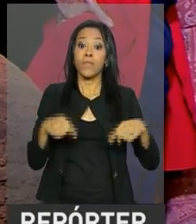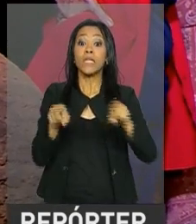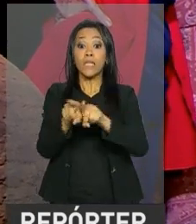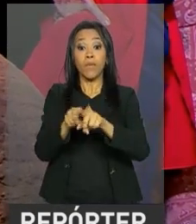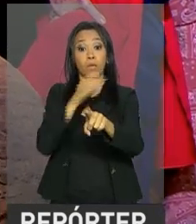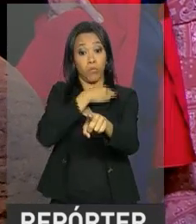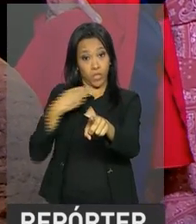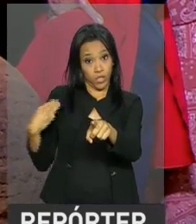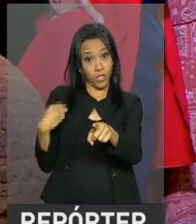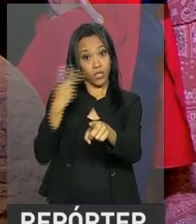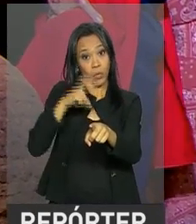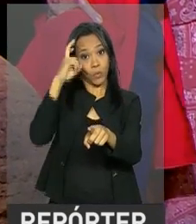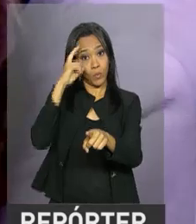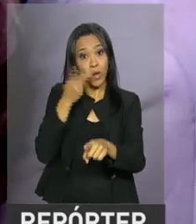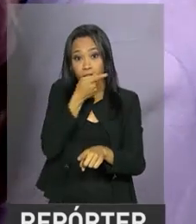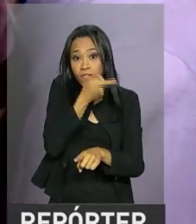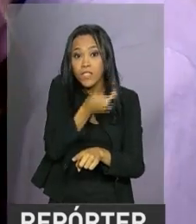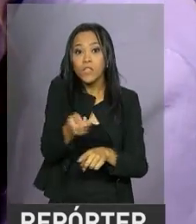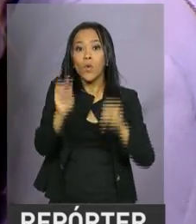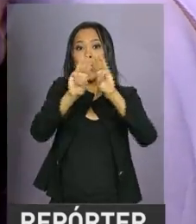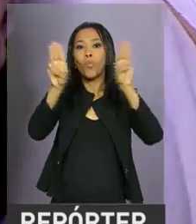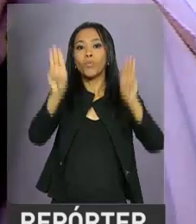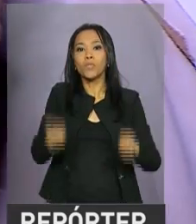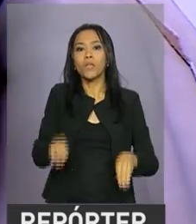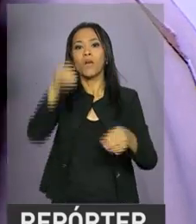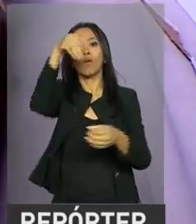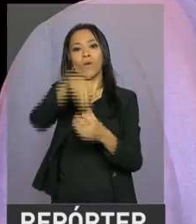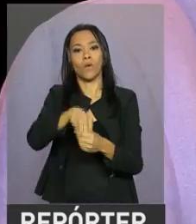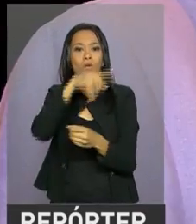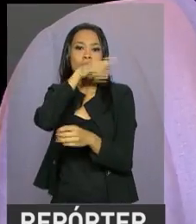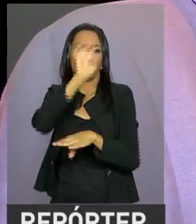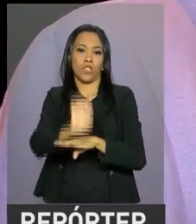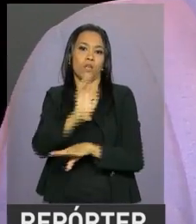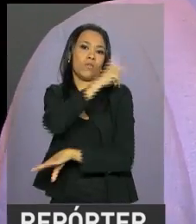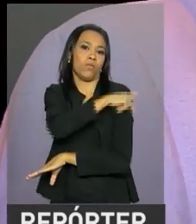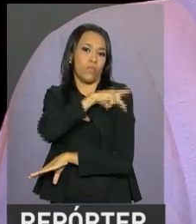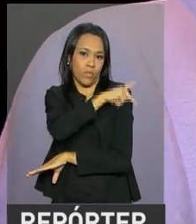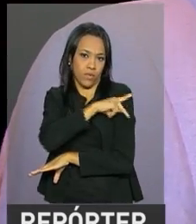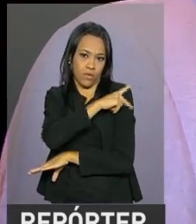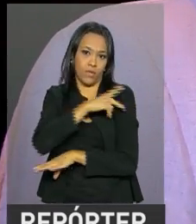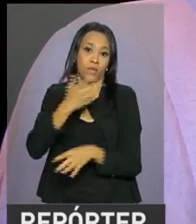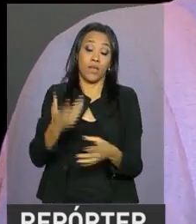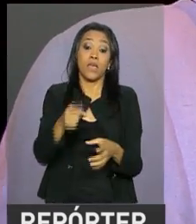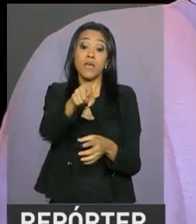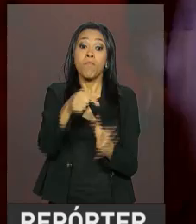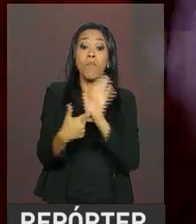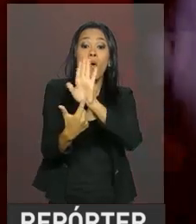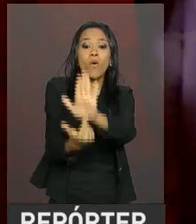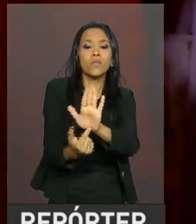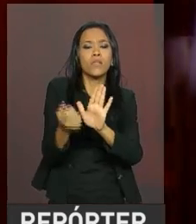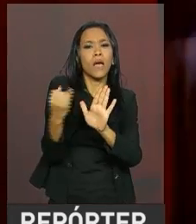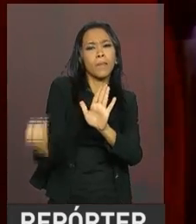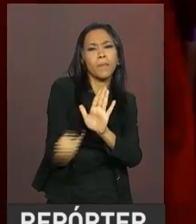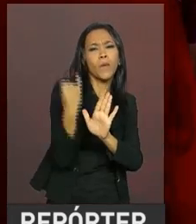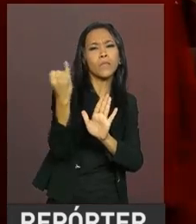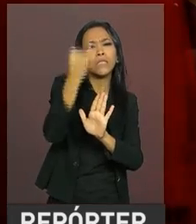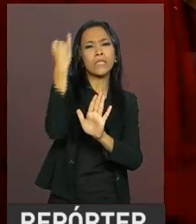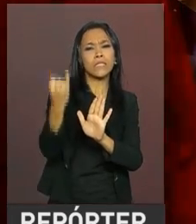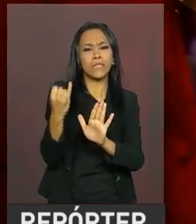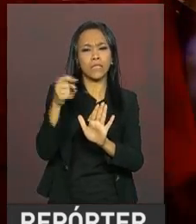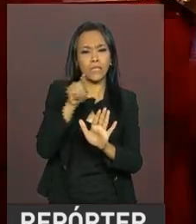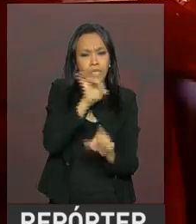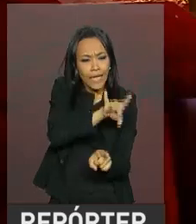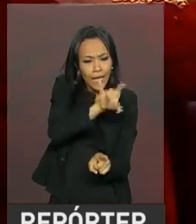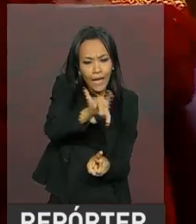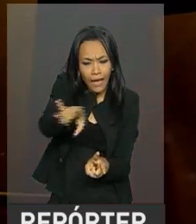visitou o museu do Homem Americano no município piauiense de São Raimundo Nonato as peças mostram a importância do patrimônio cultural